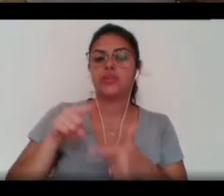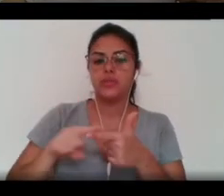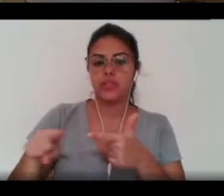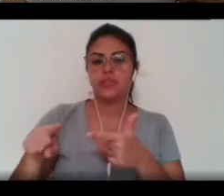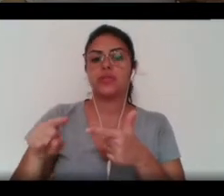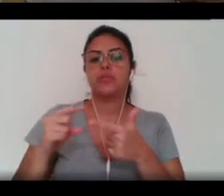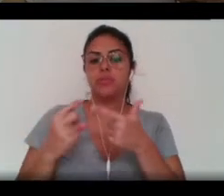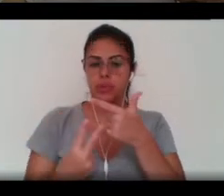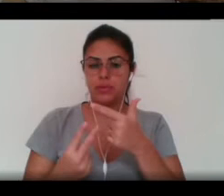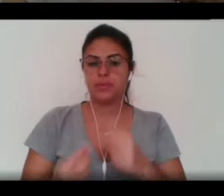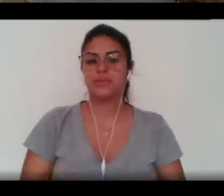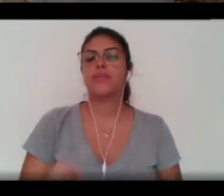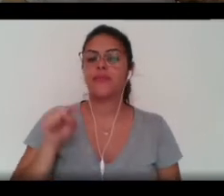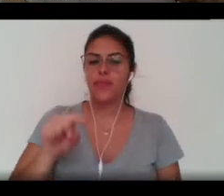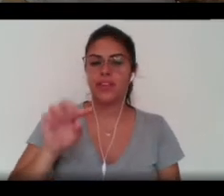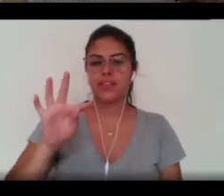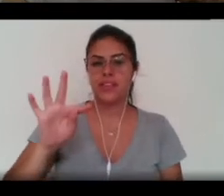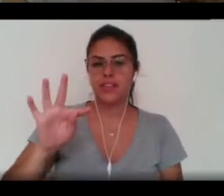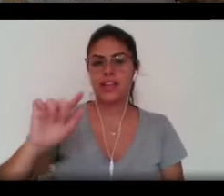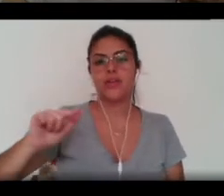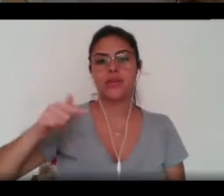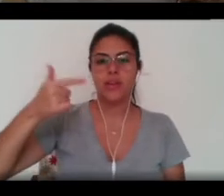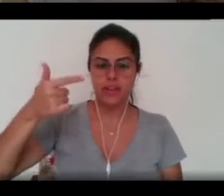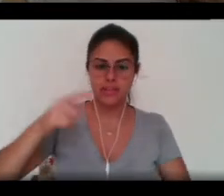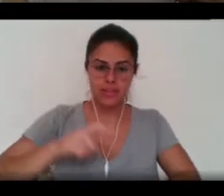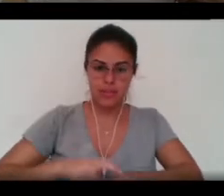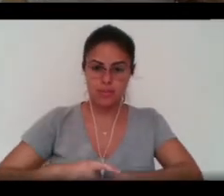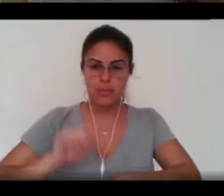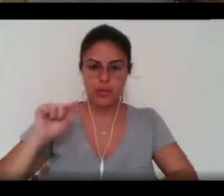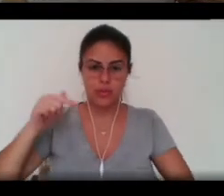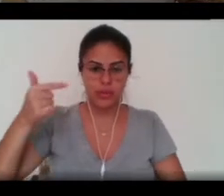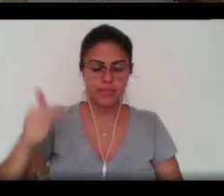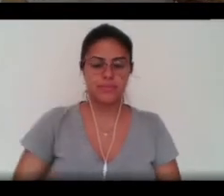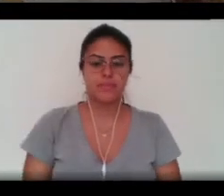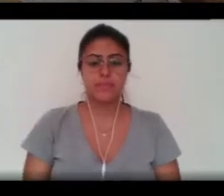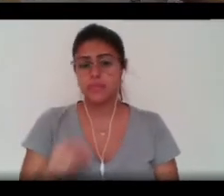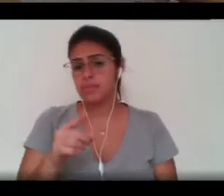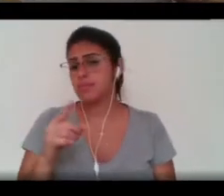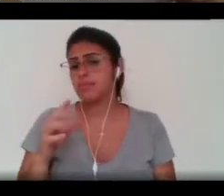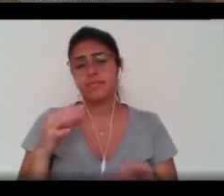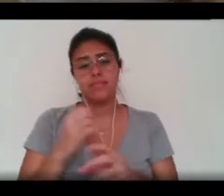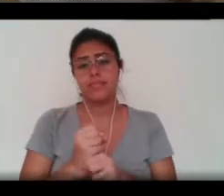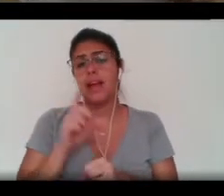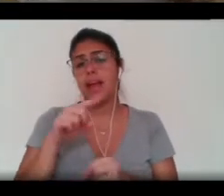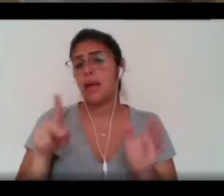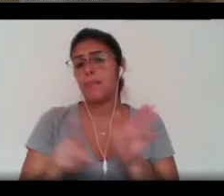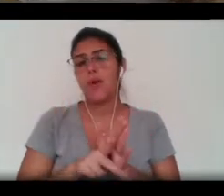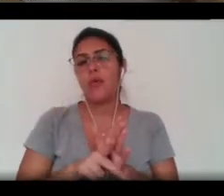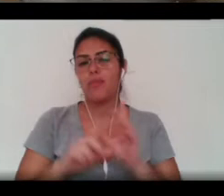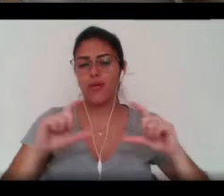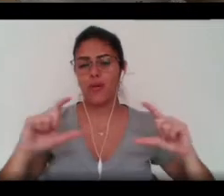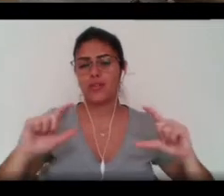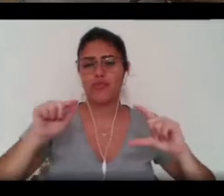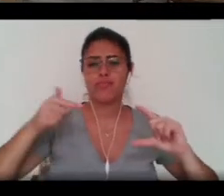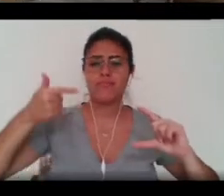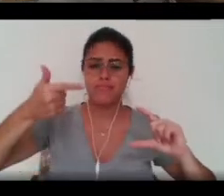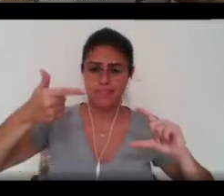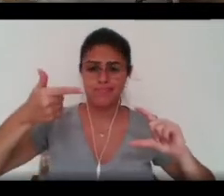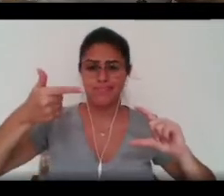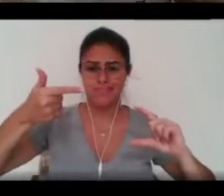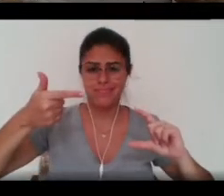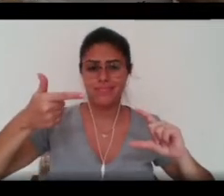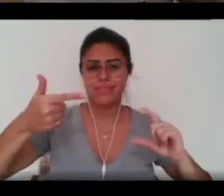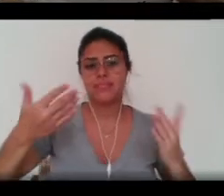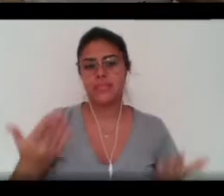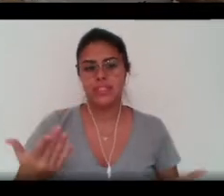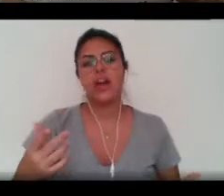E aqui eu tenho t ao quadrado. Observe aqui que o que eu tenho é uma equação de segundo grau que eu vou